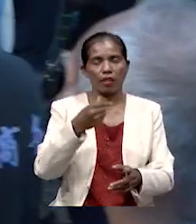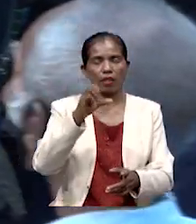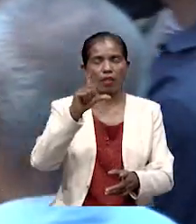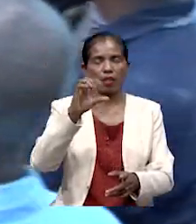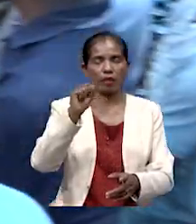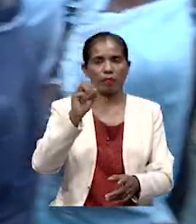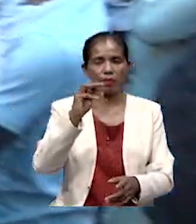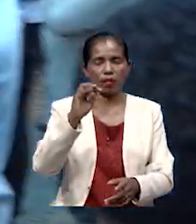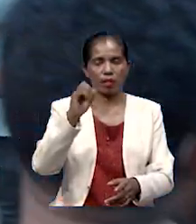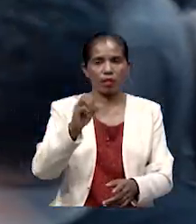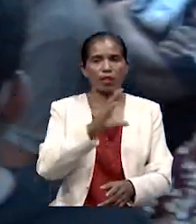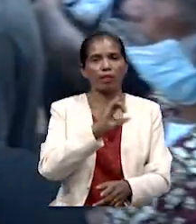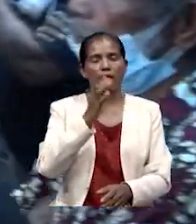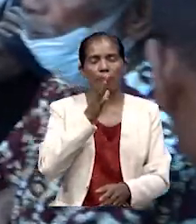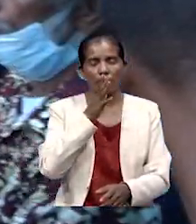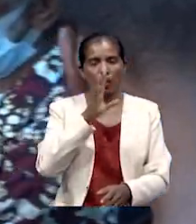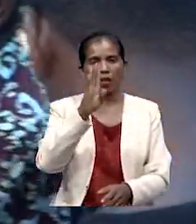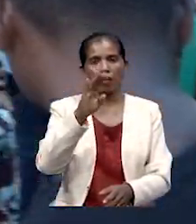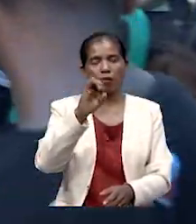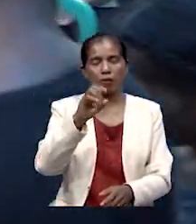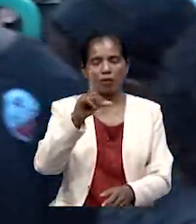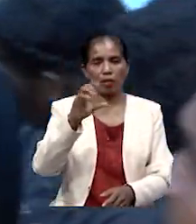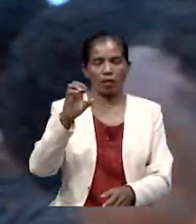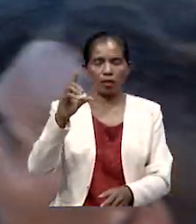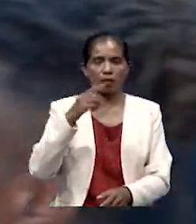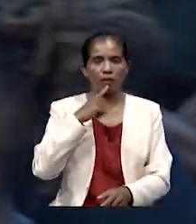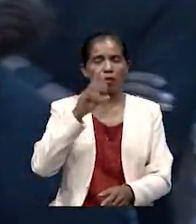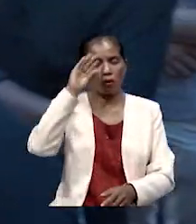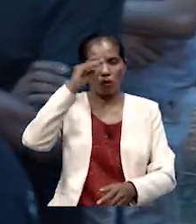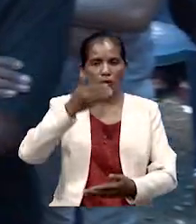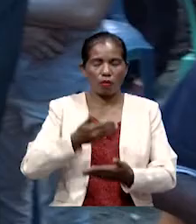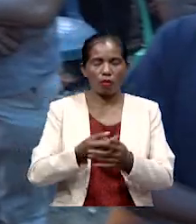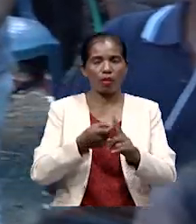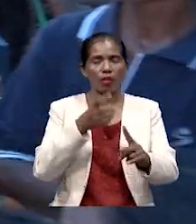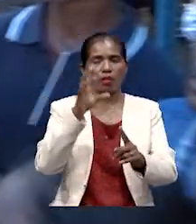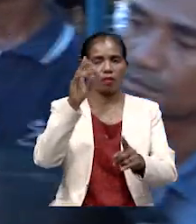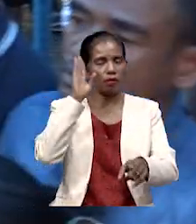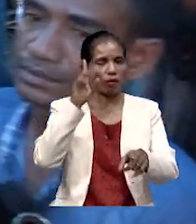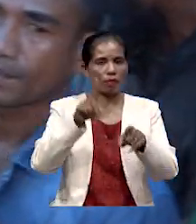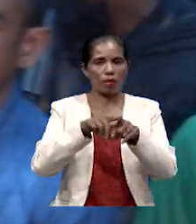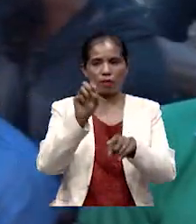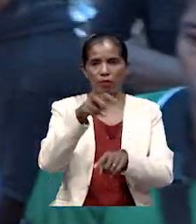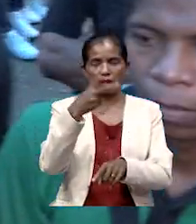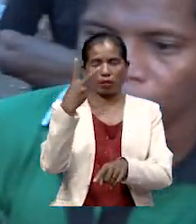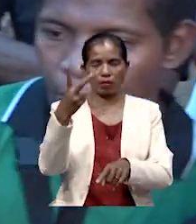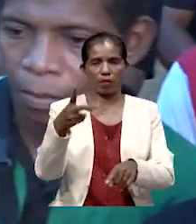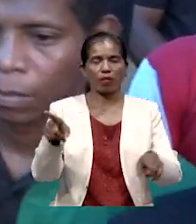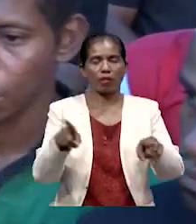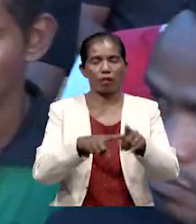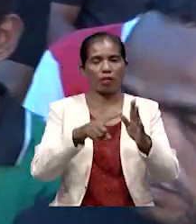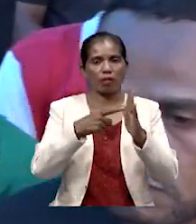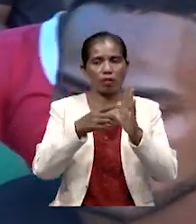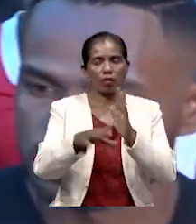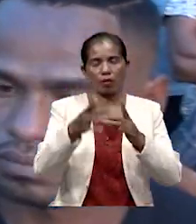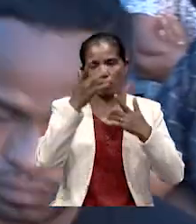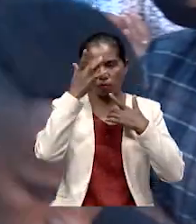No Inan Bulelo. Saudoso Nudar Oang Dahitu Husi Maung Alin Sanulo Resing Rua. Saudoso hahu hetang